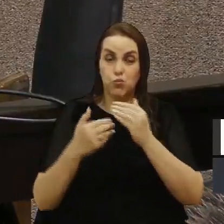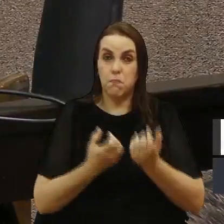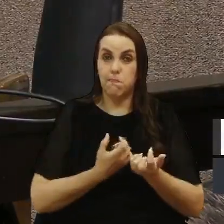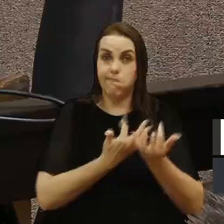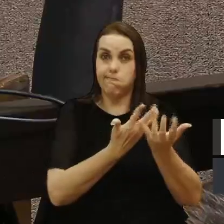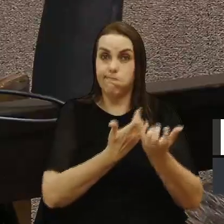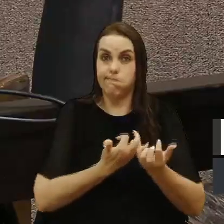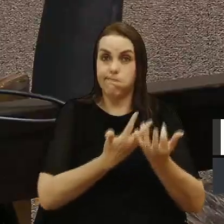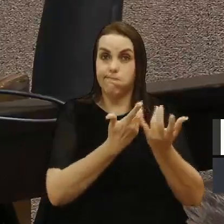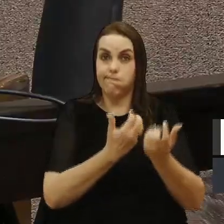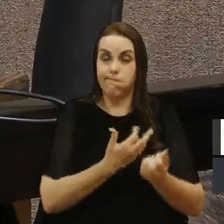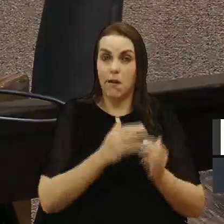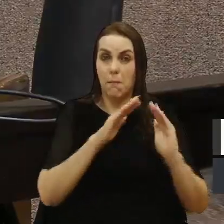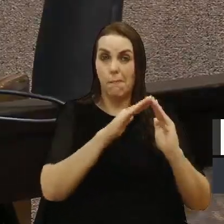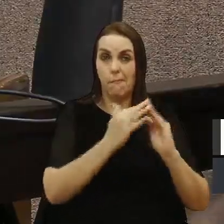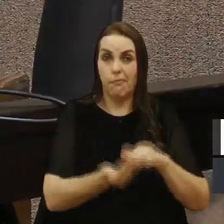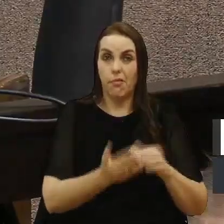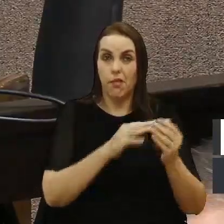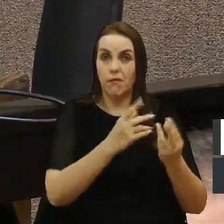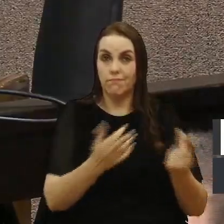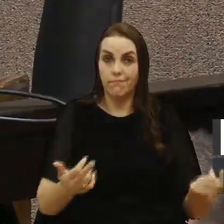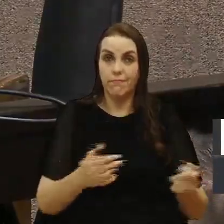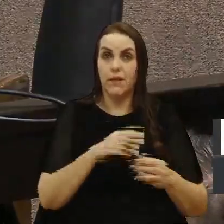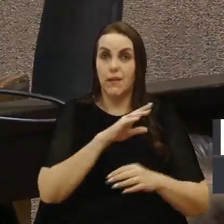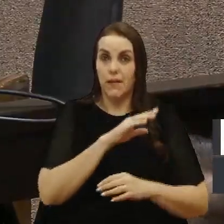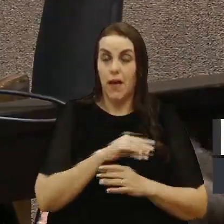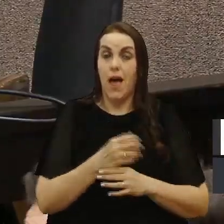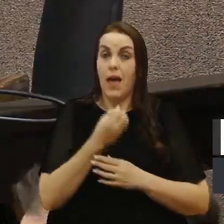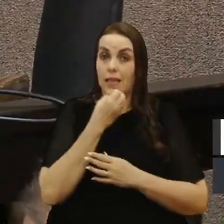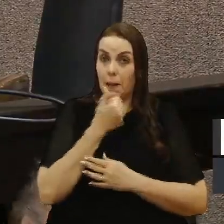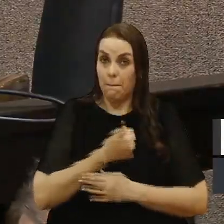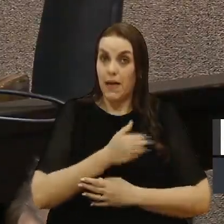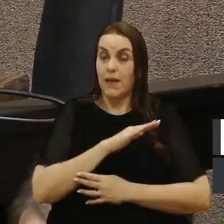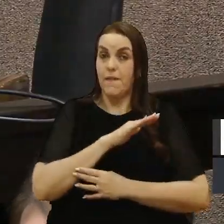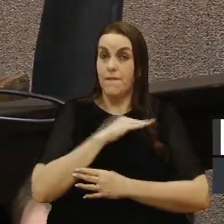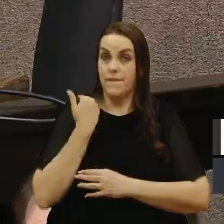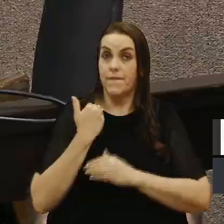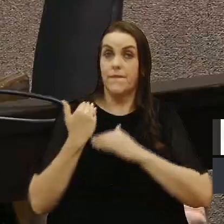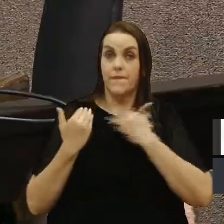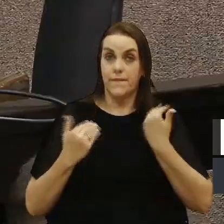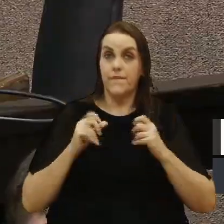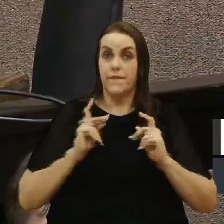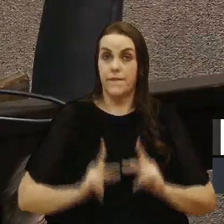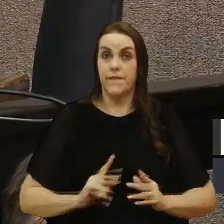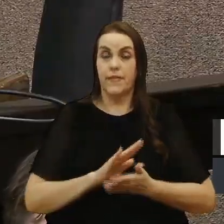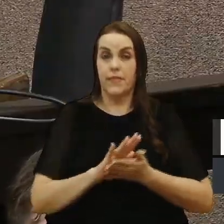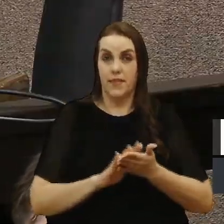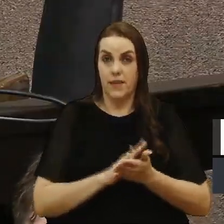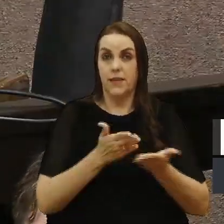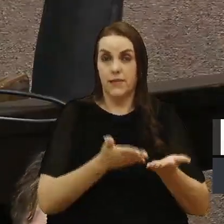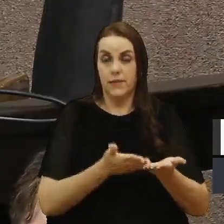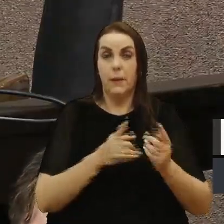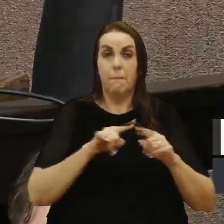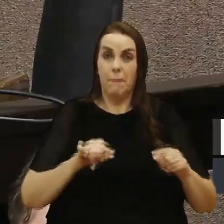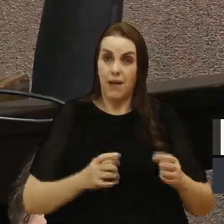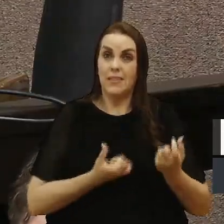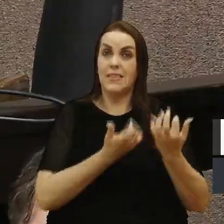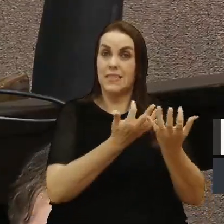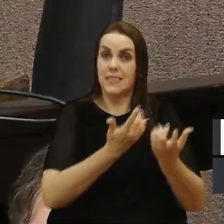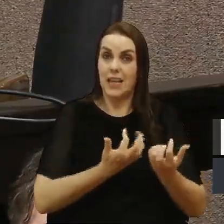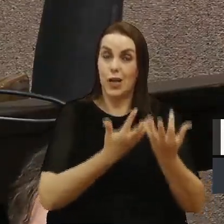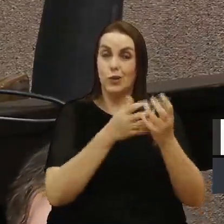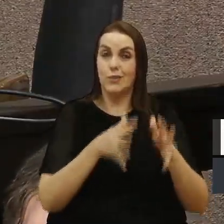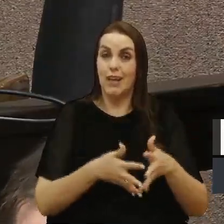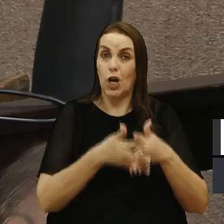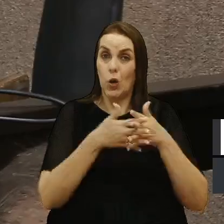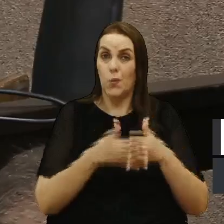perdas aí, e bom que ainda não foram vidas que foram perdidas, mas a situação dos incêndios está muito